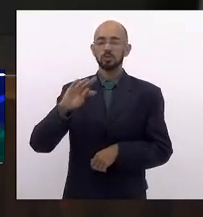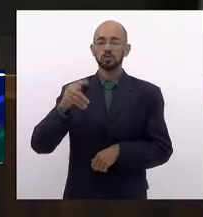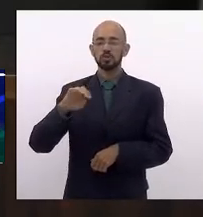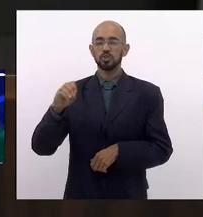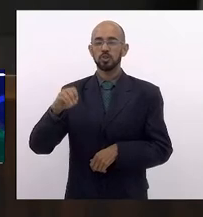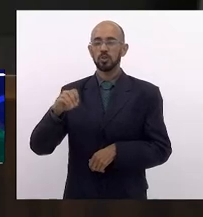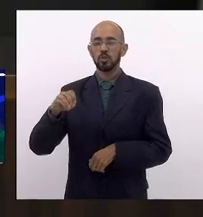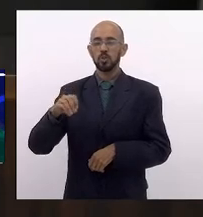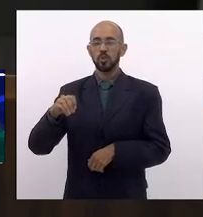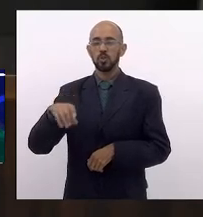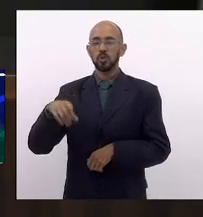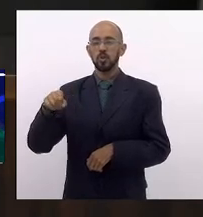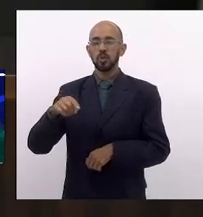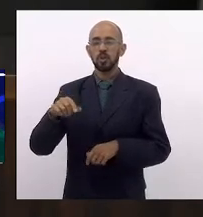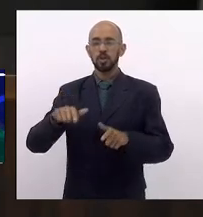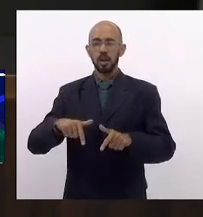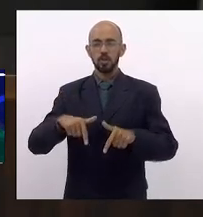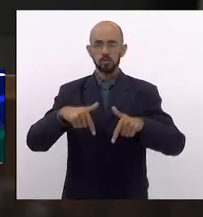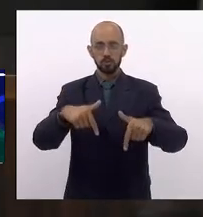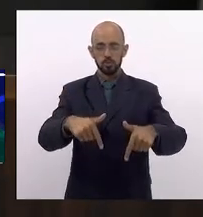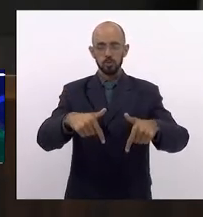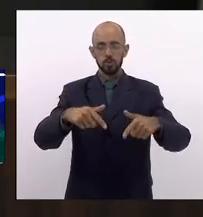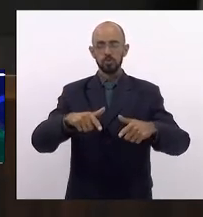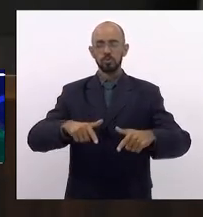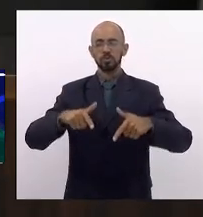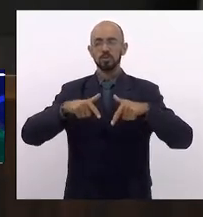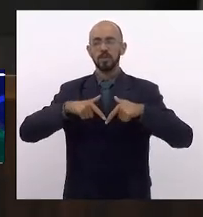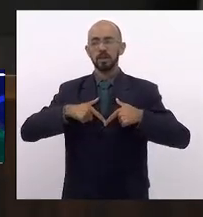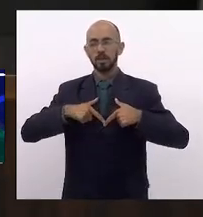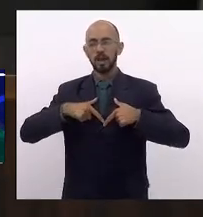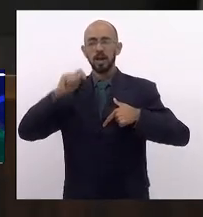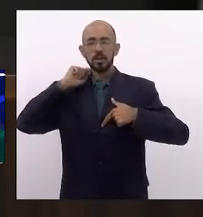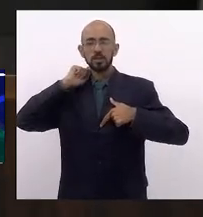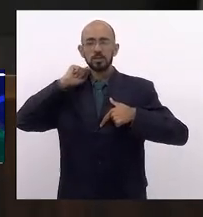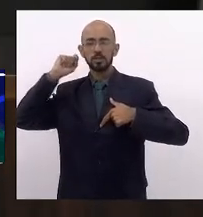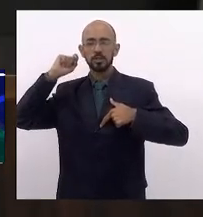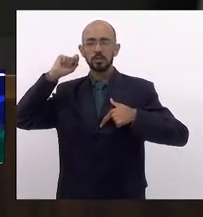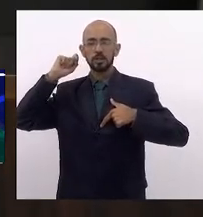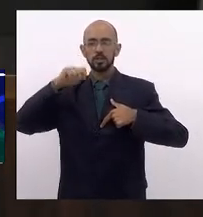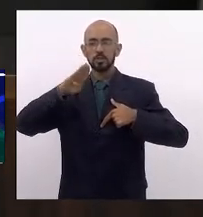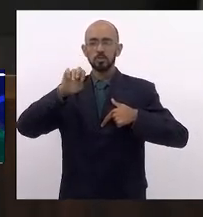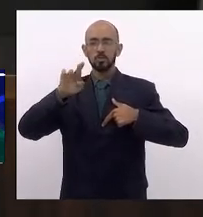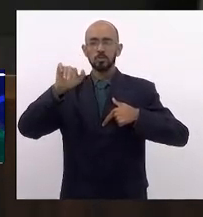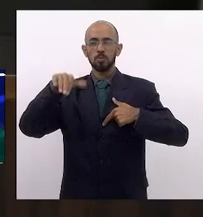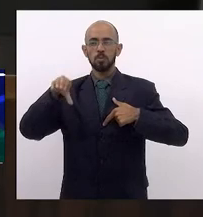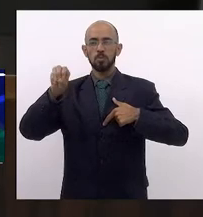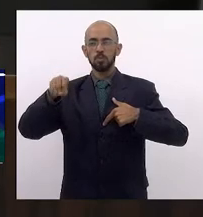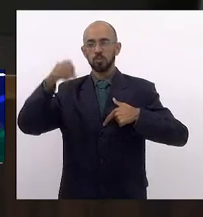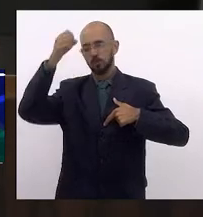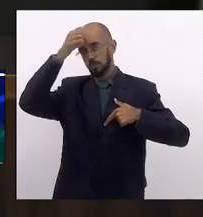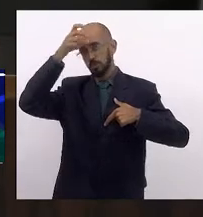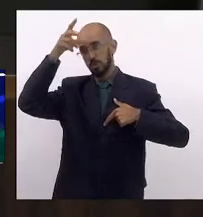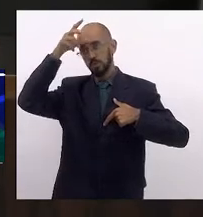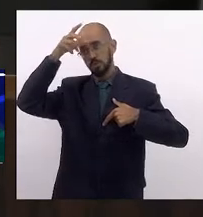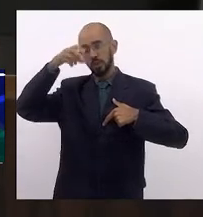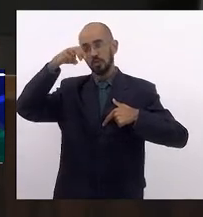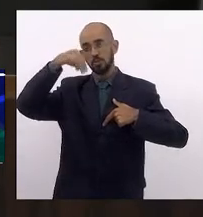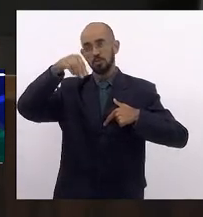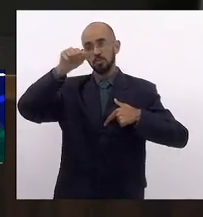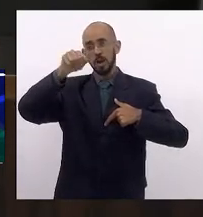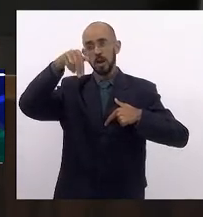e com decora com diploma efectiva medalha Tiradentes ao Santíssimo Senhor Bruno Alves boaretto prefeito do município de Macuco